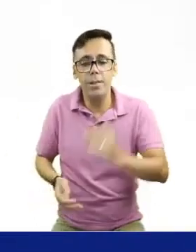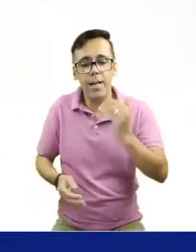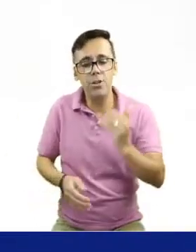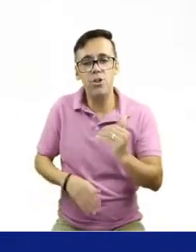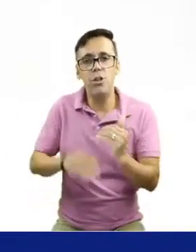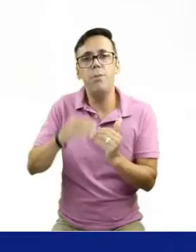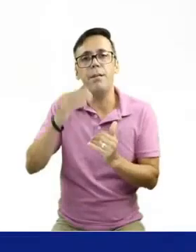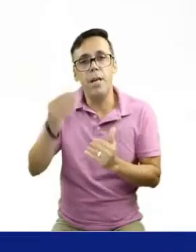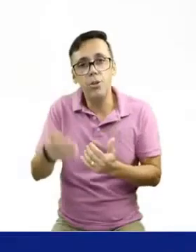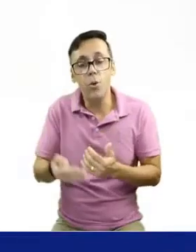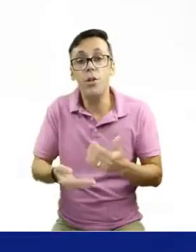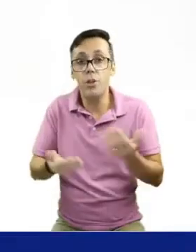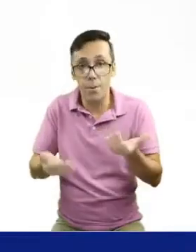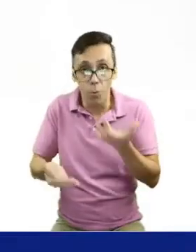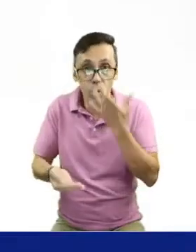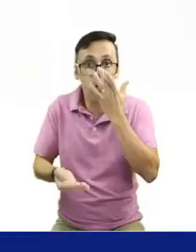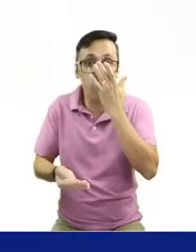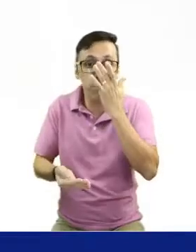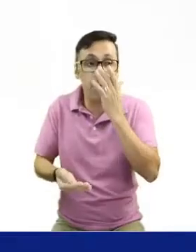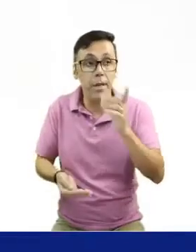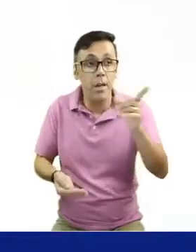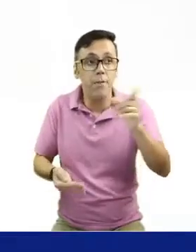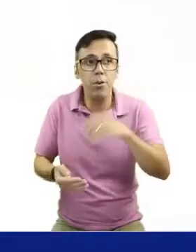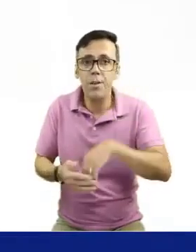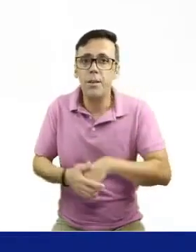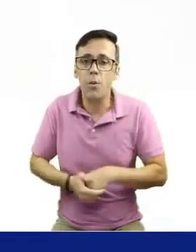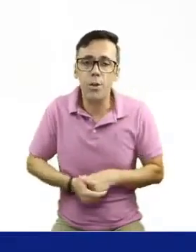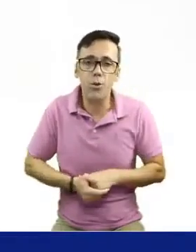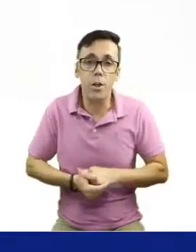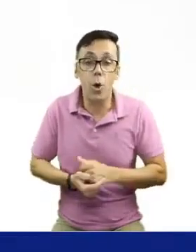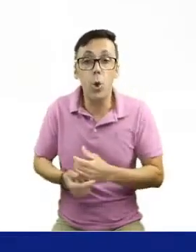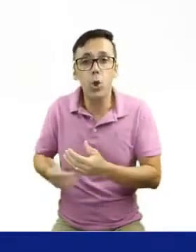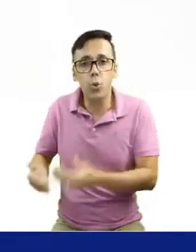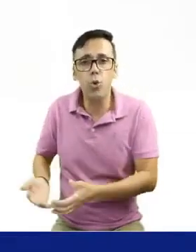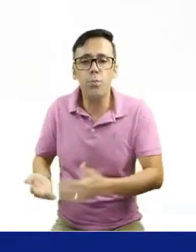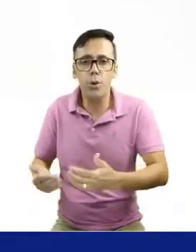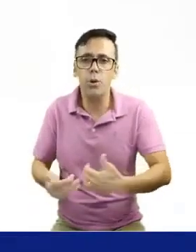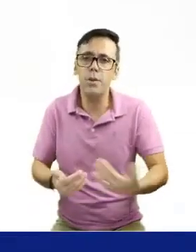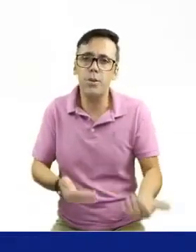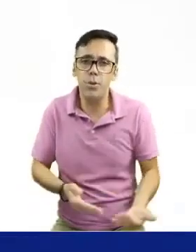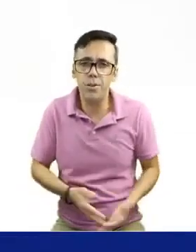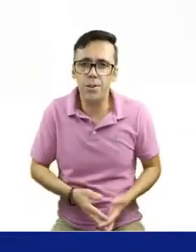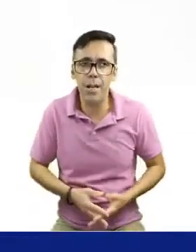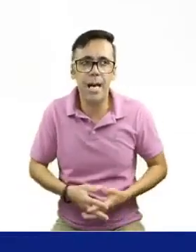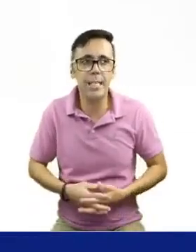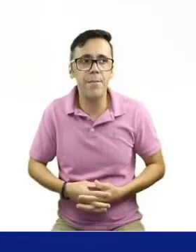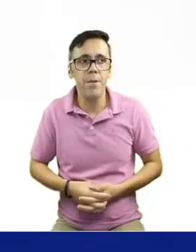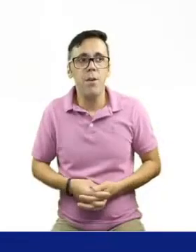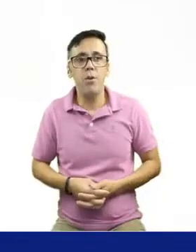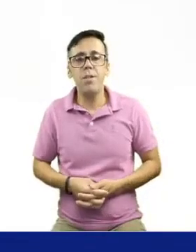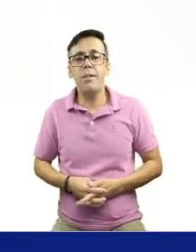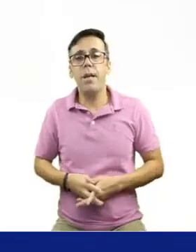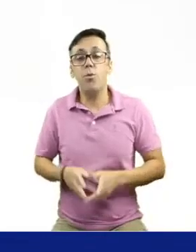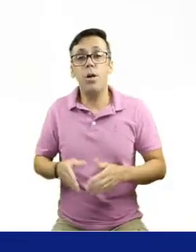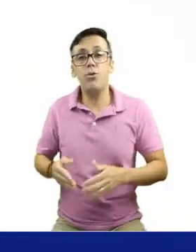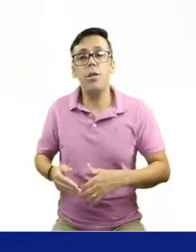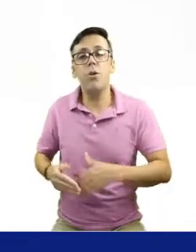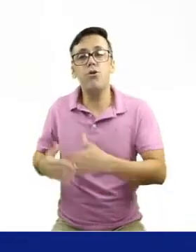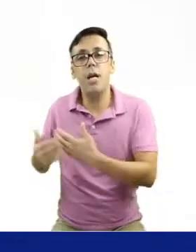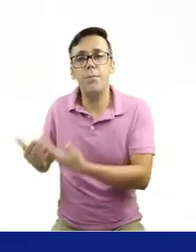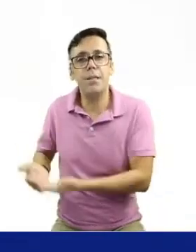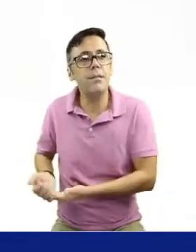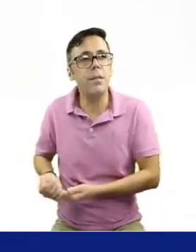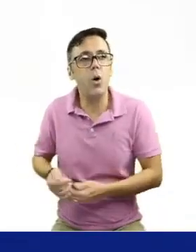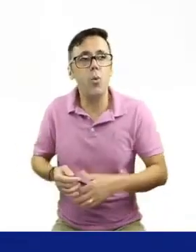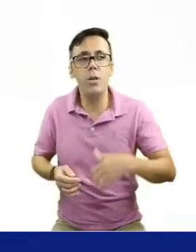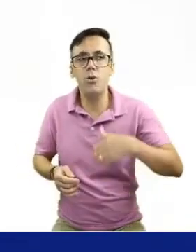ou metade dia metade noite que é muito comum também você tem o adicional noturno por todas as horas trabalhadas Você tem o